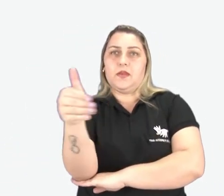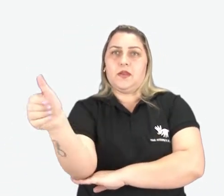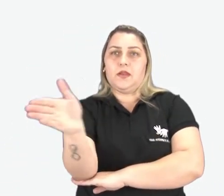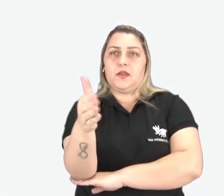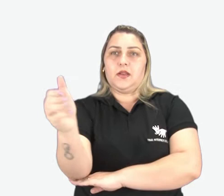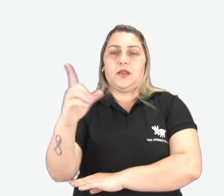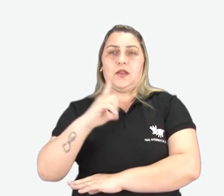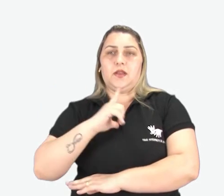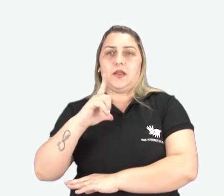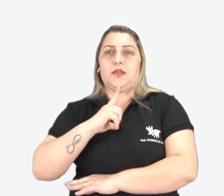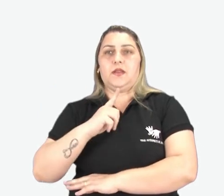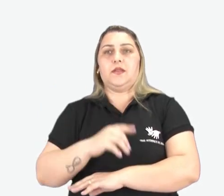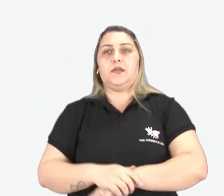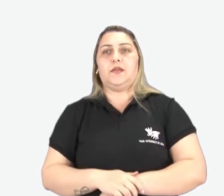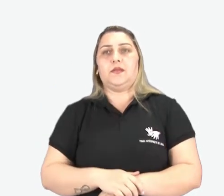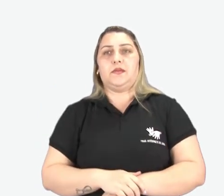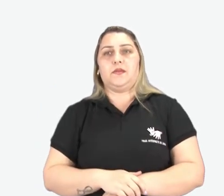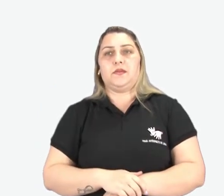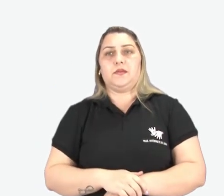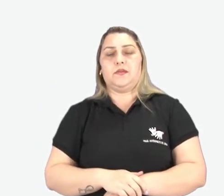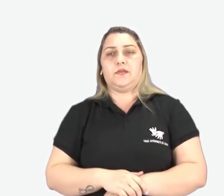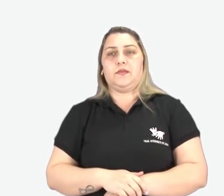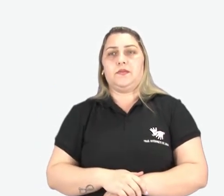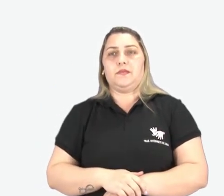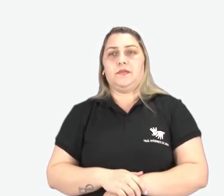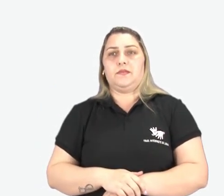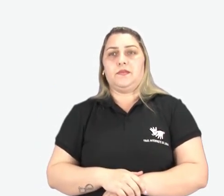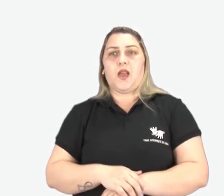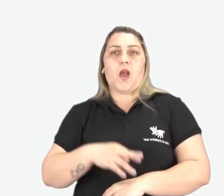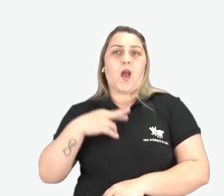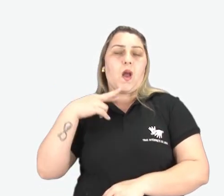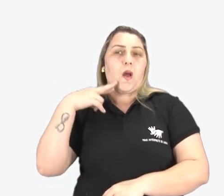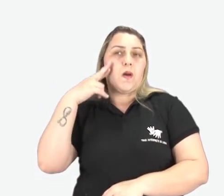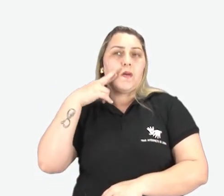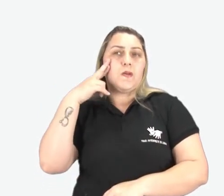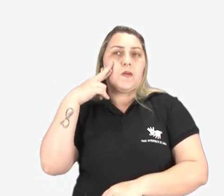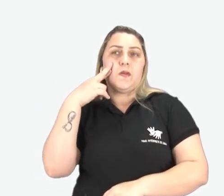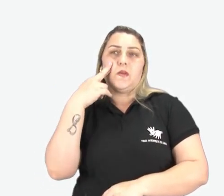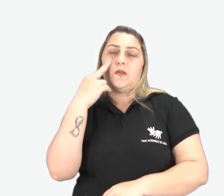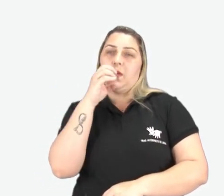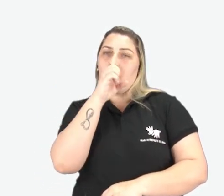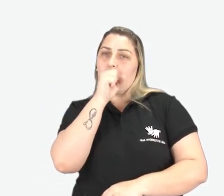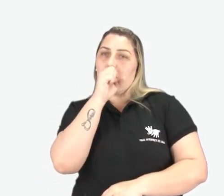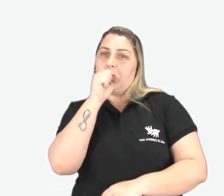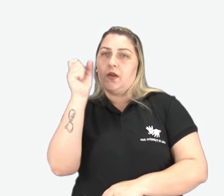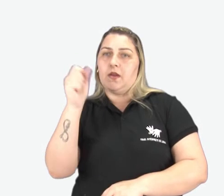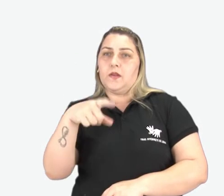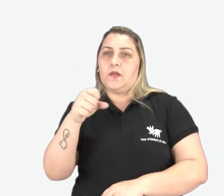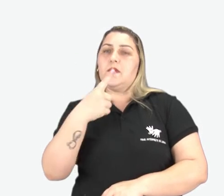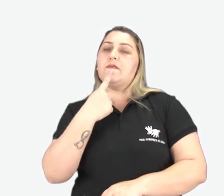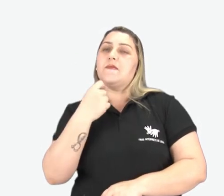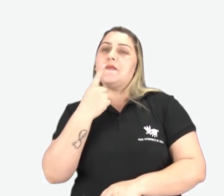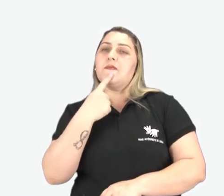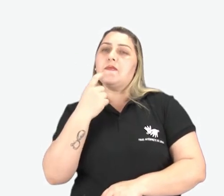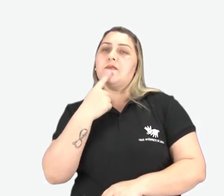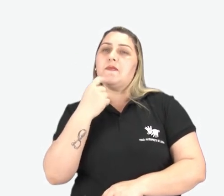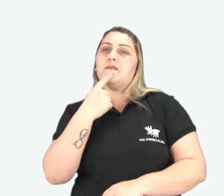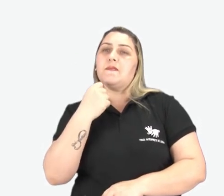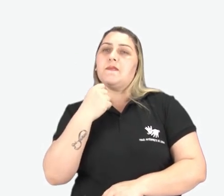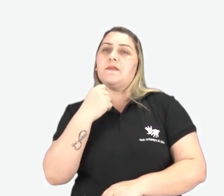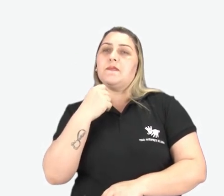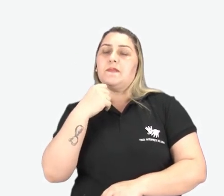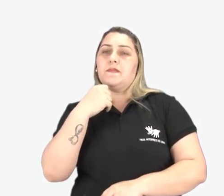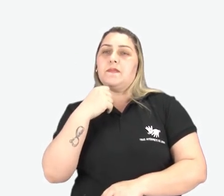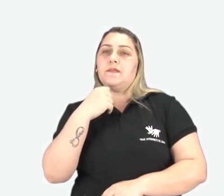temos aí uma cor pink rosa pink laranja azul vermelho amarelo e